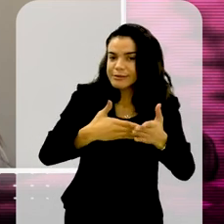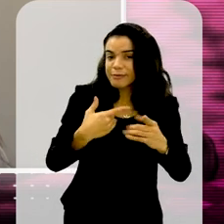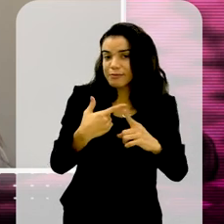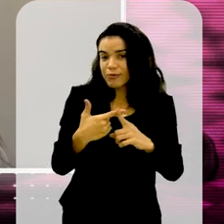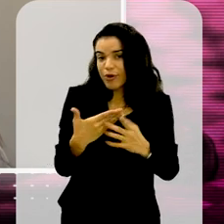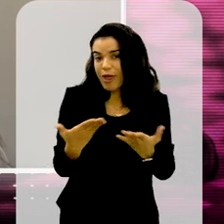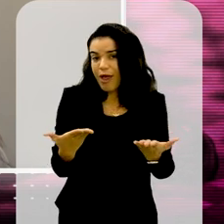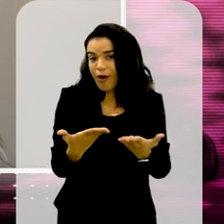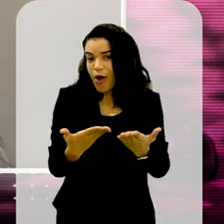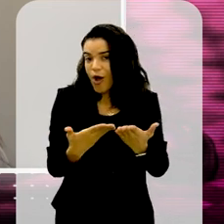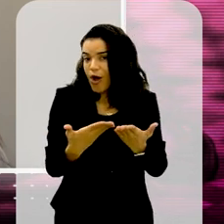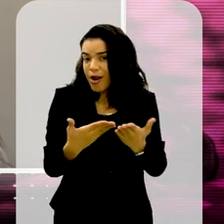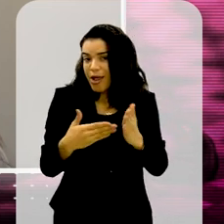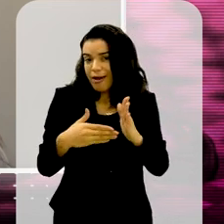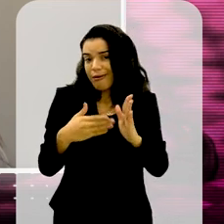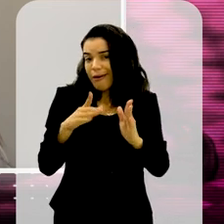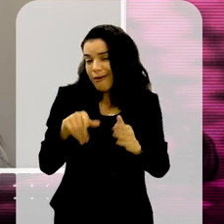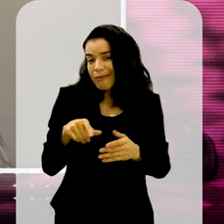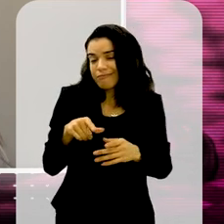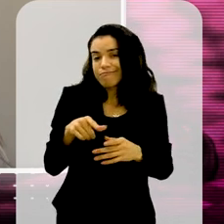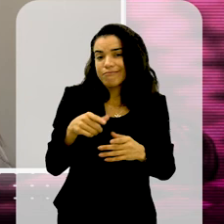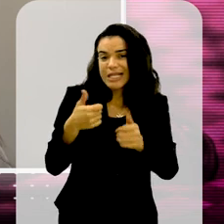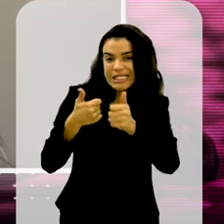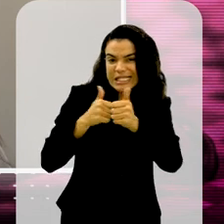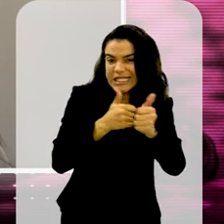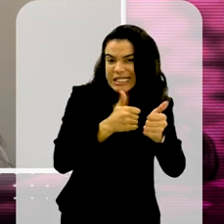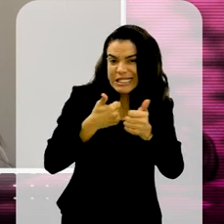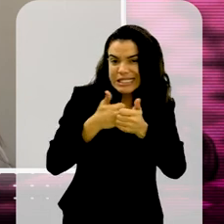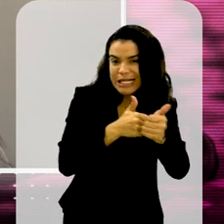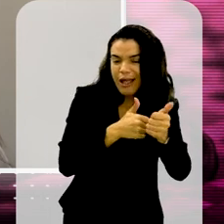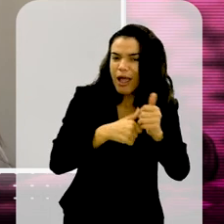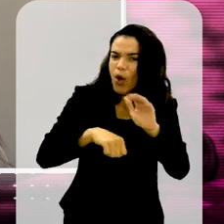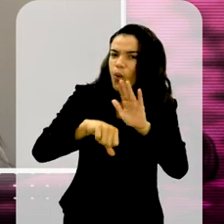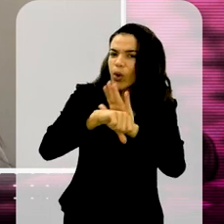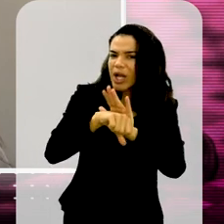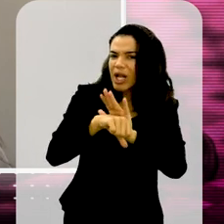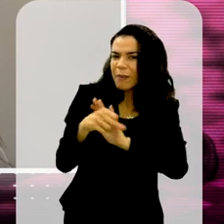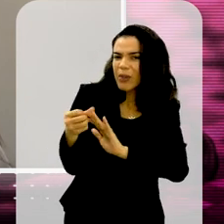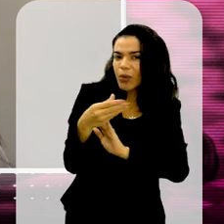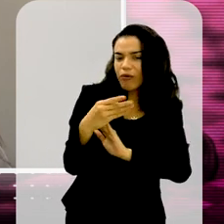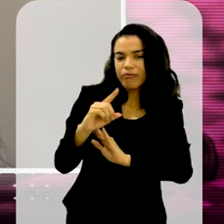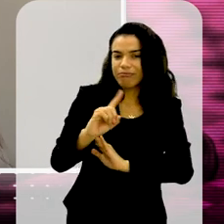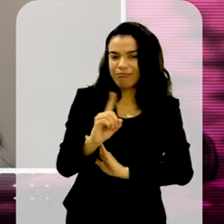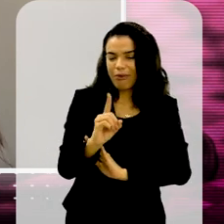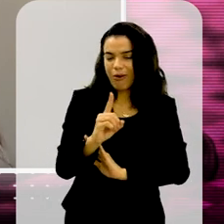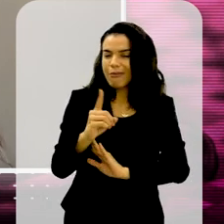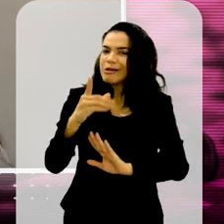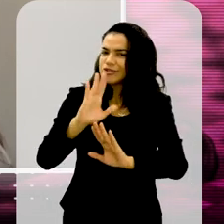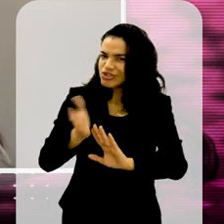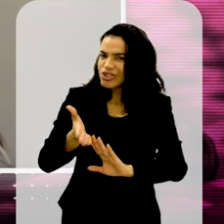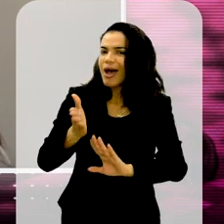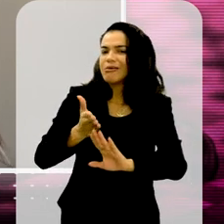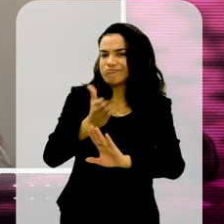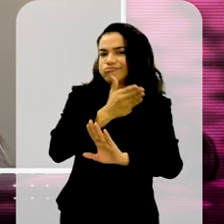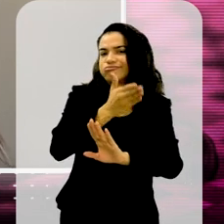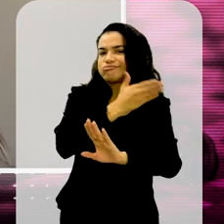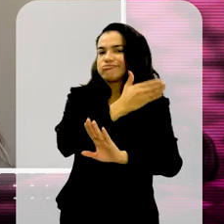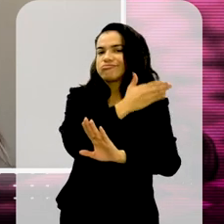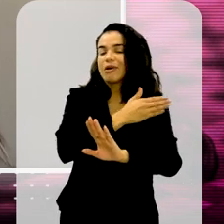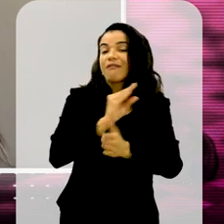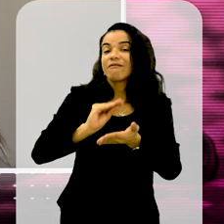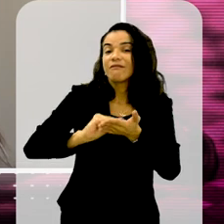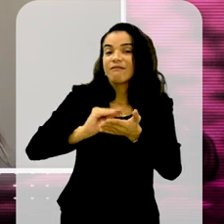como ainda é algo, é um crime muito novo e desconhecido, novo não, porque já existia, mas